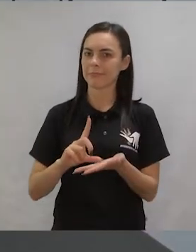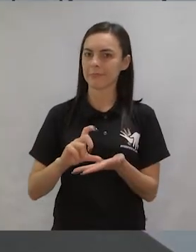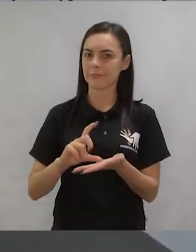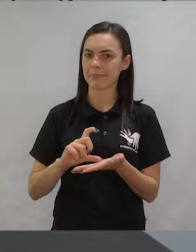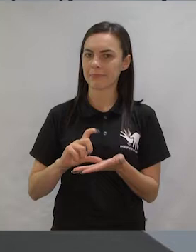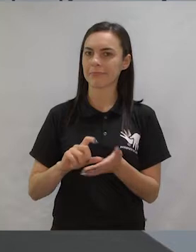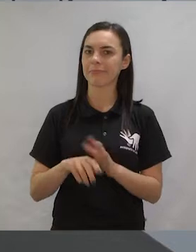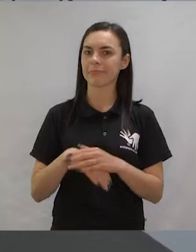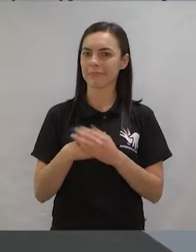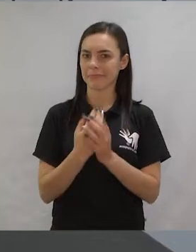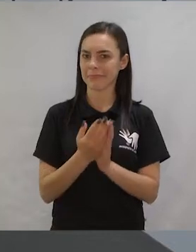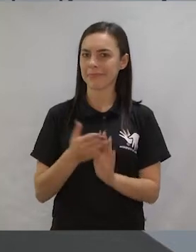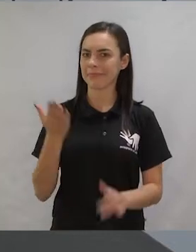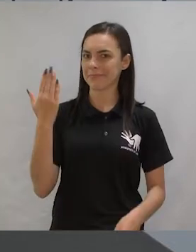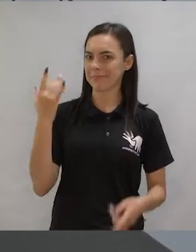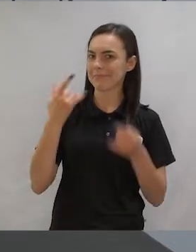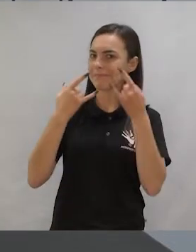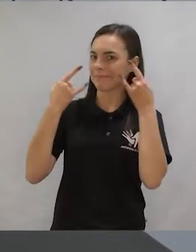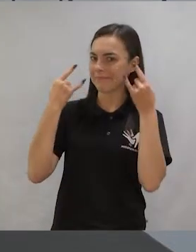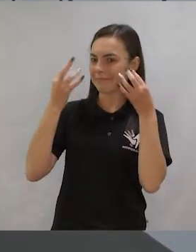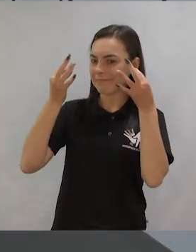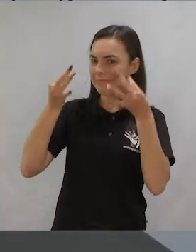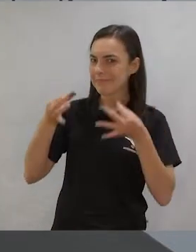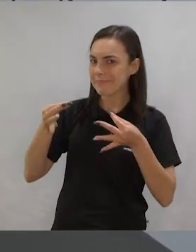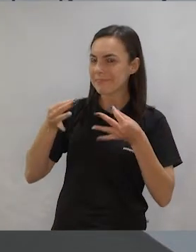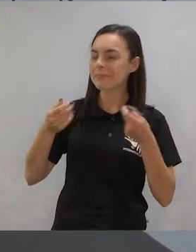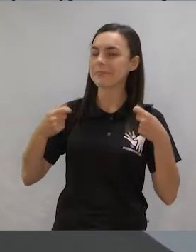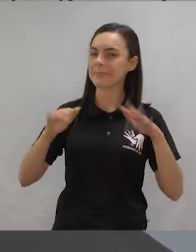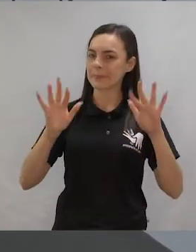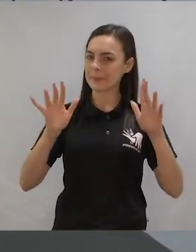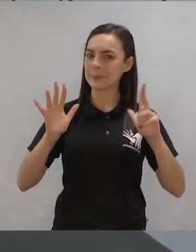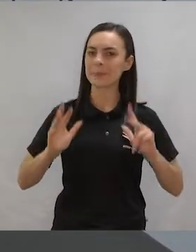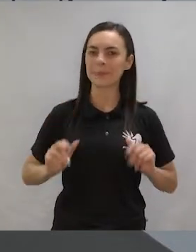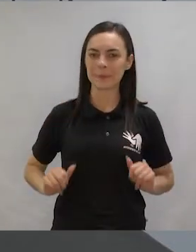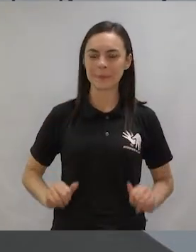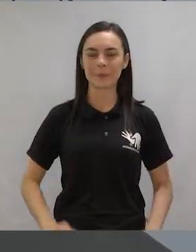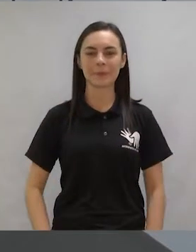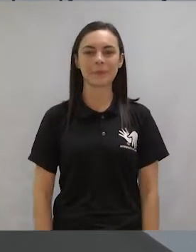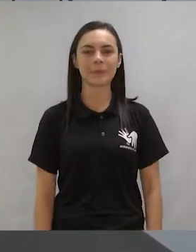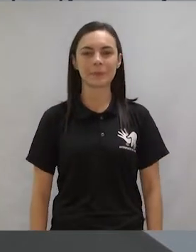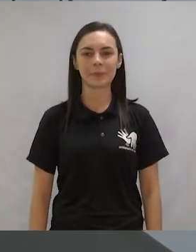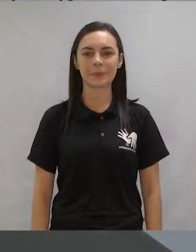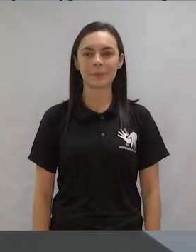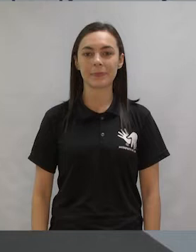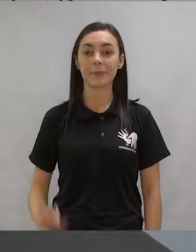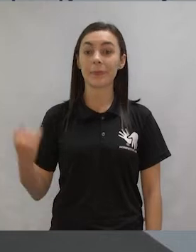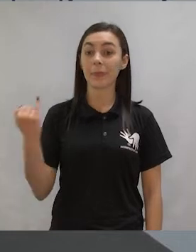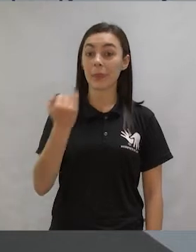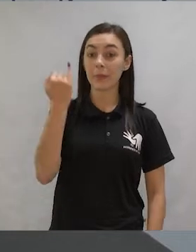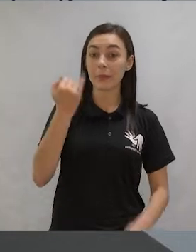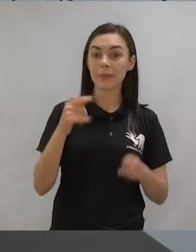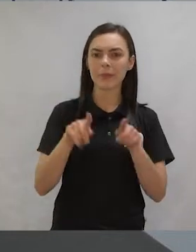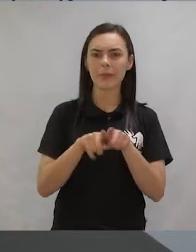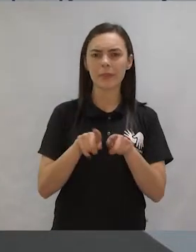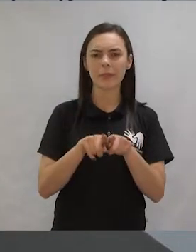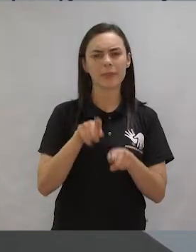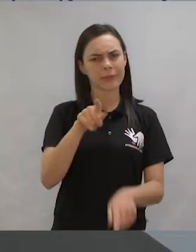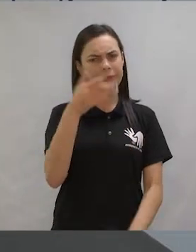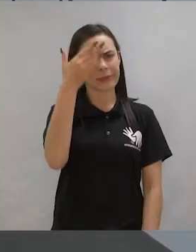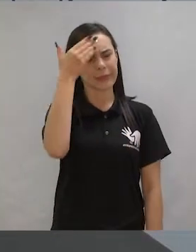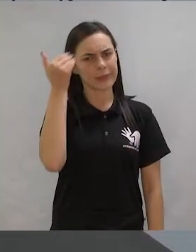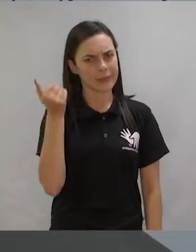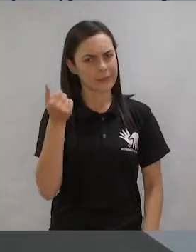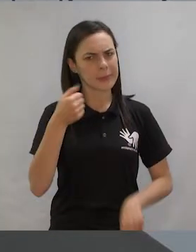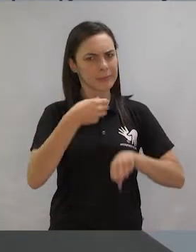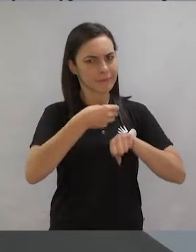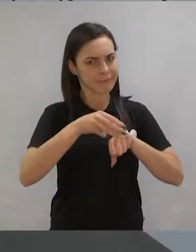mão, que eu mexi na máscara, né? Para se higienizar bem. Lembrando sempre que a gente tem que passar, vocês já sabem,